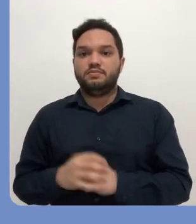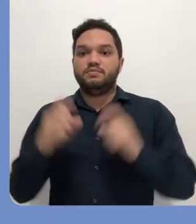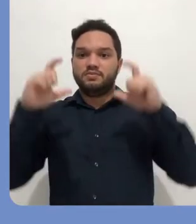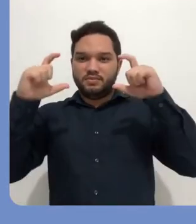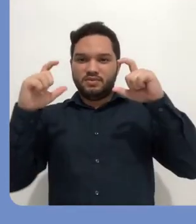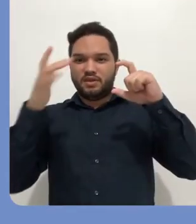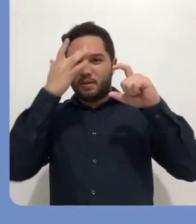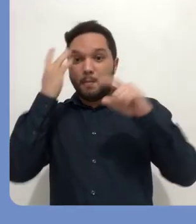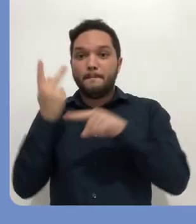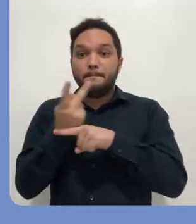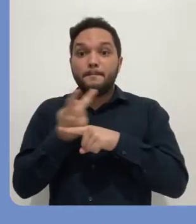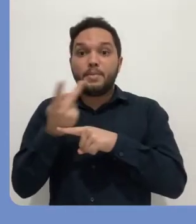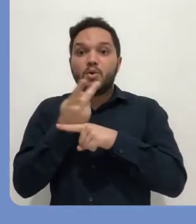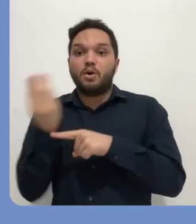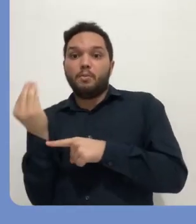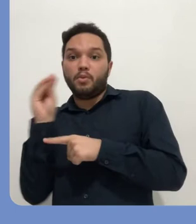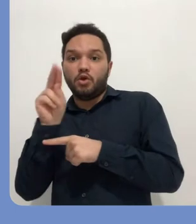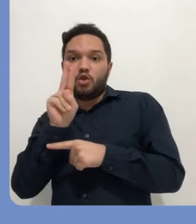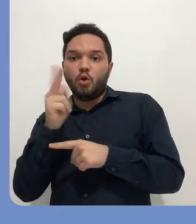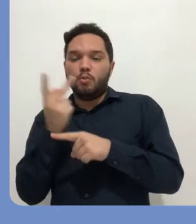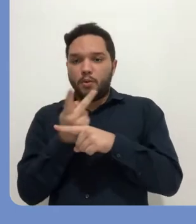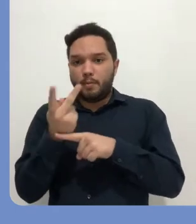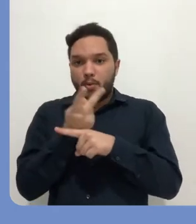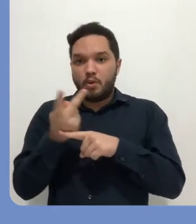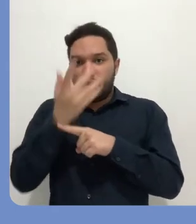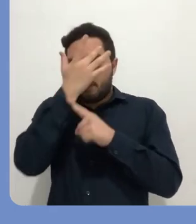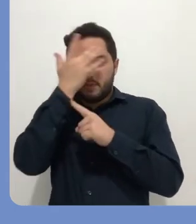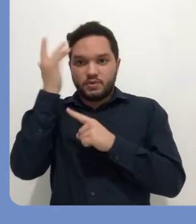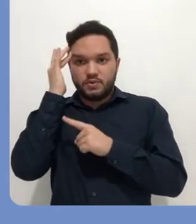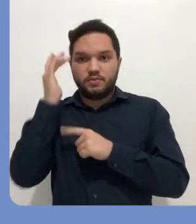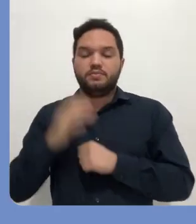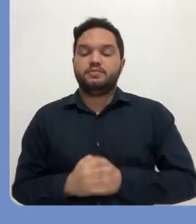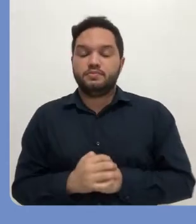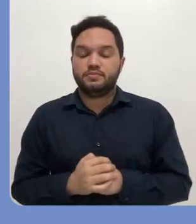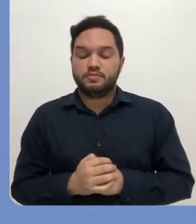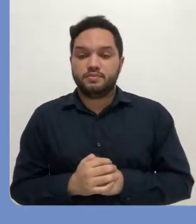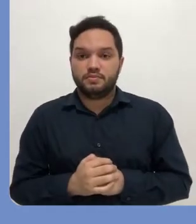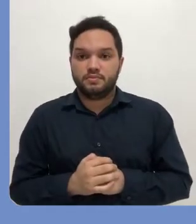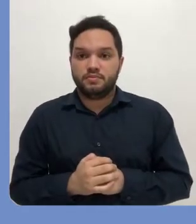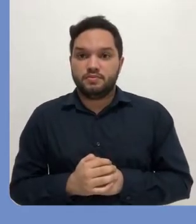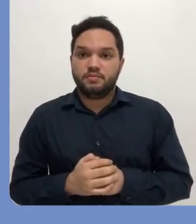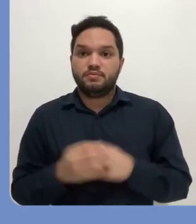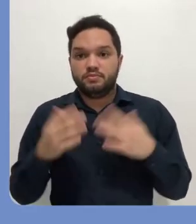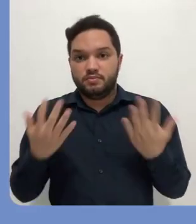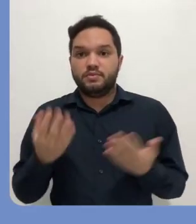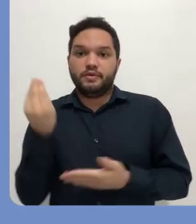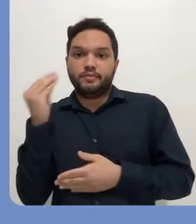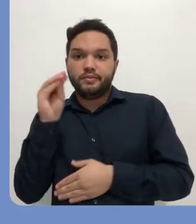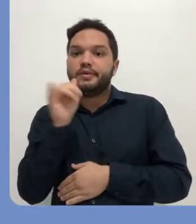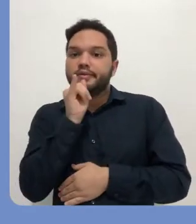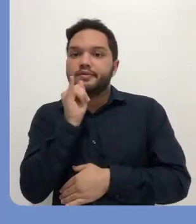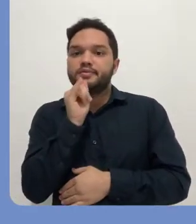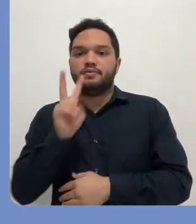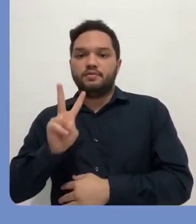busca, você pode inserir o nome das pessoas que você quer incluir como assistente,